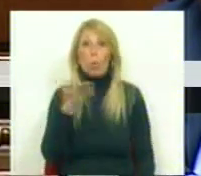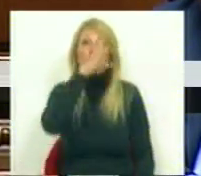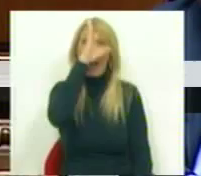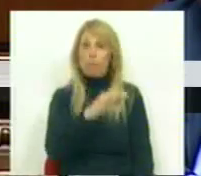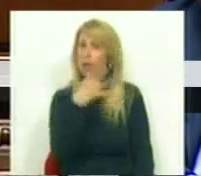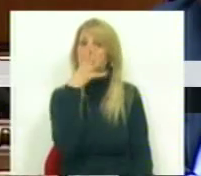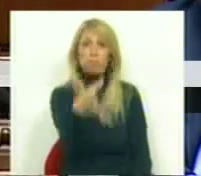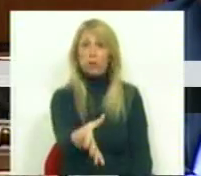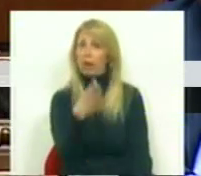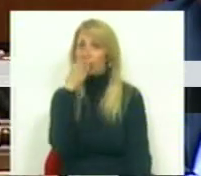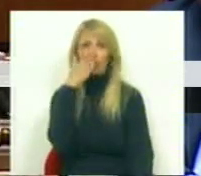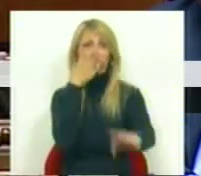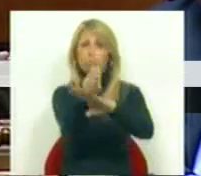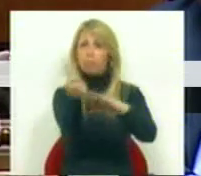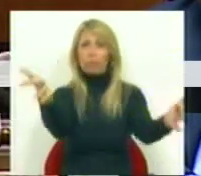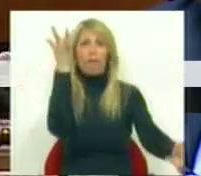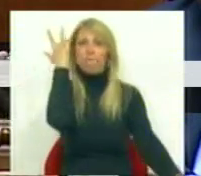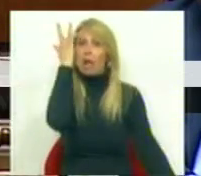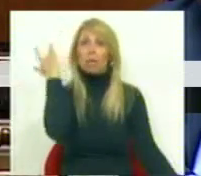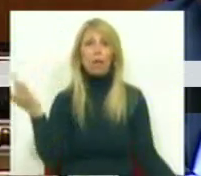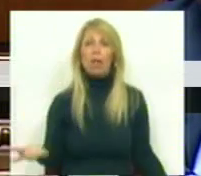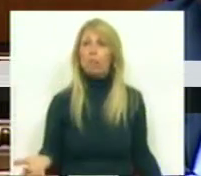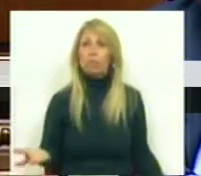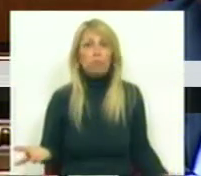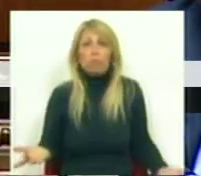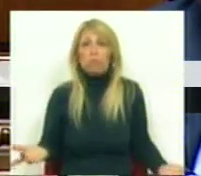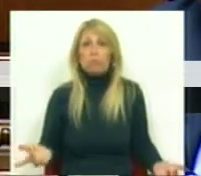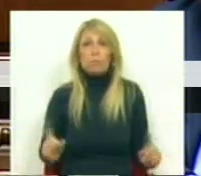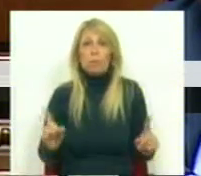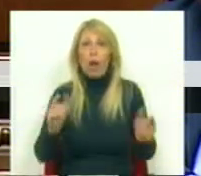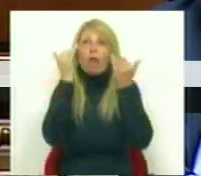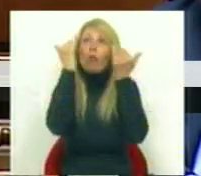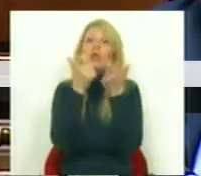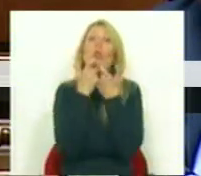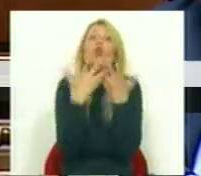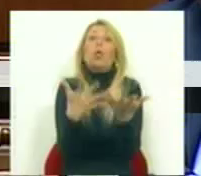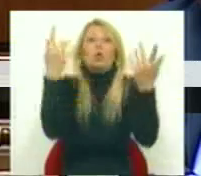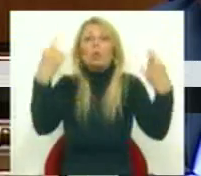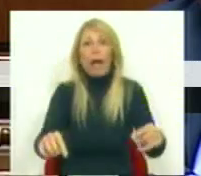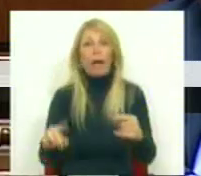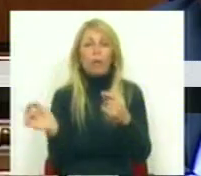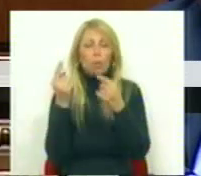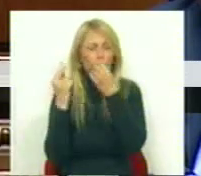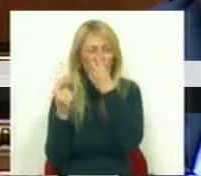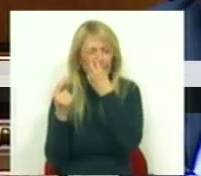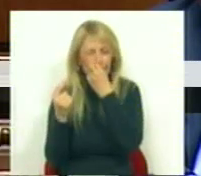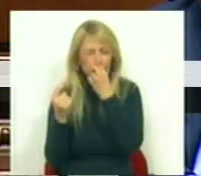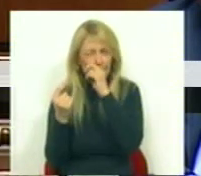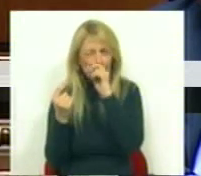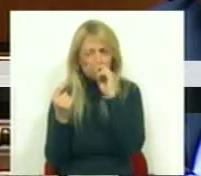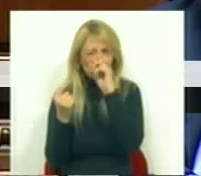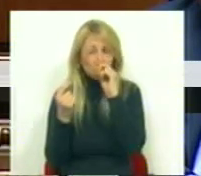com muita facilidade não ser dono de toda a informação. Mas, Sr. Deputado, não ser